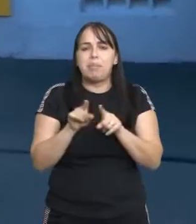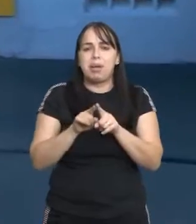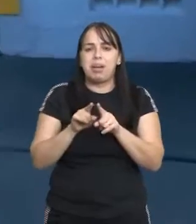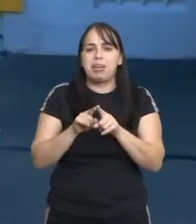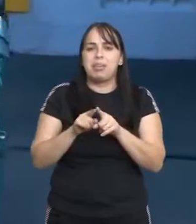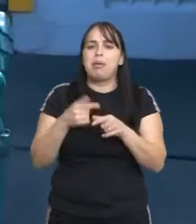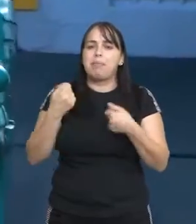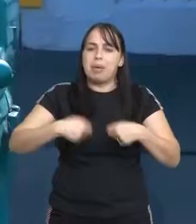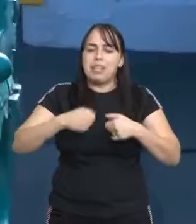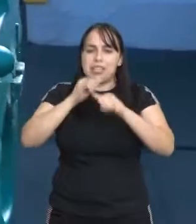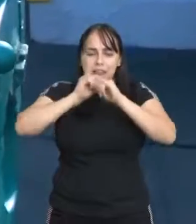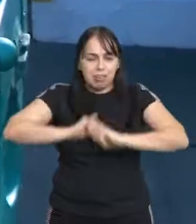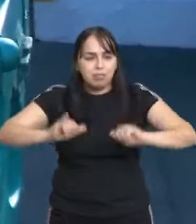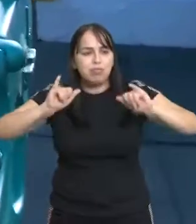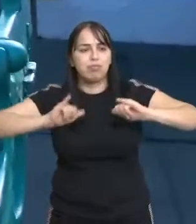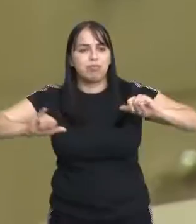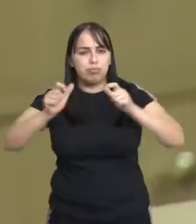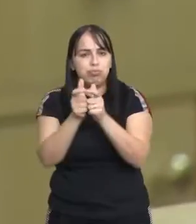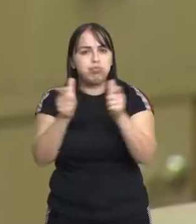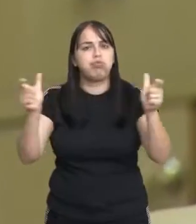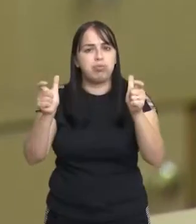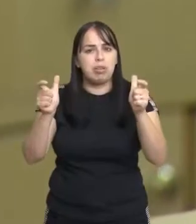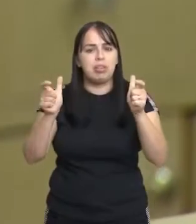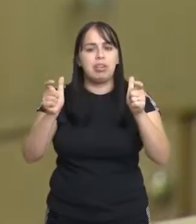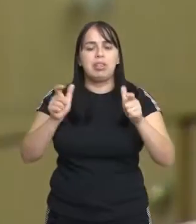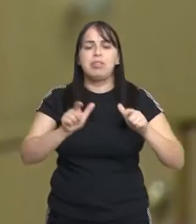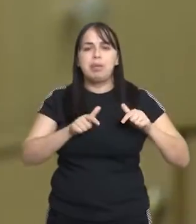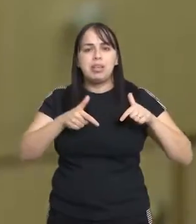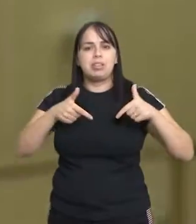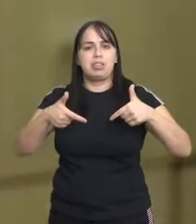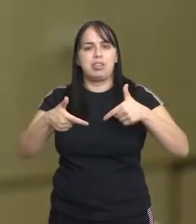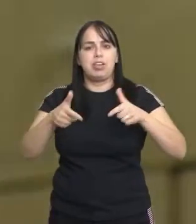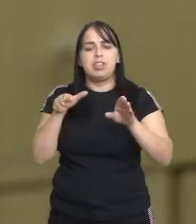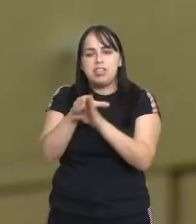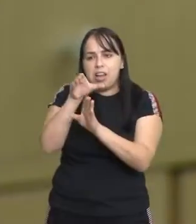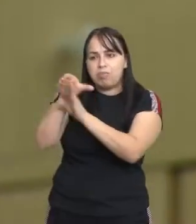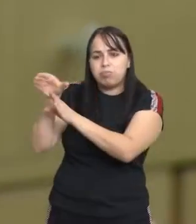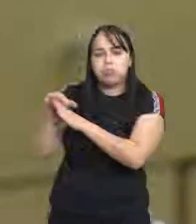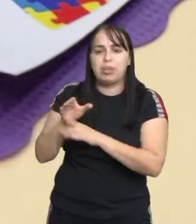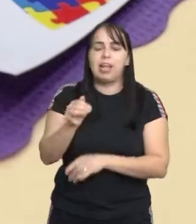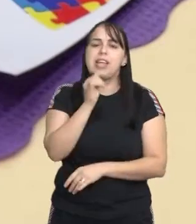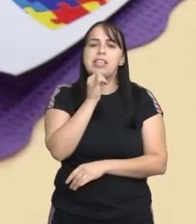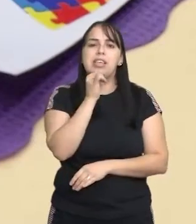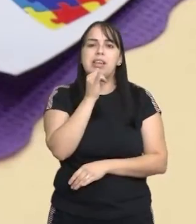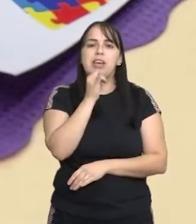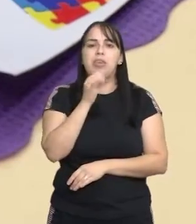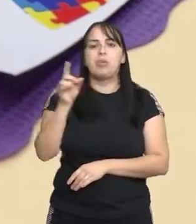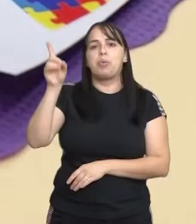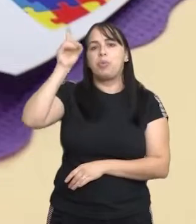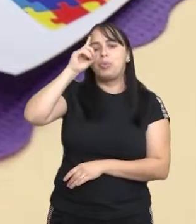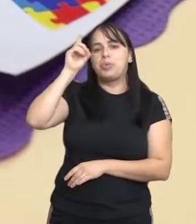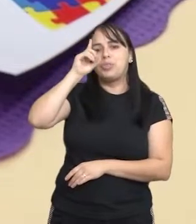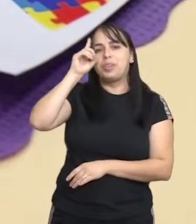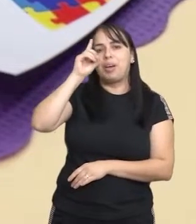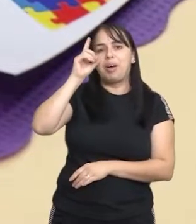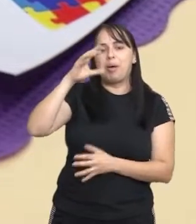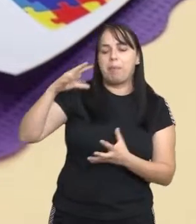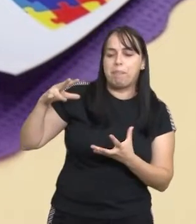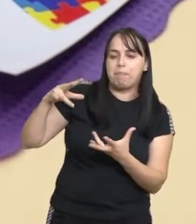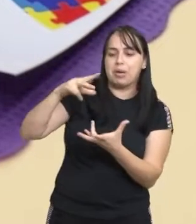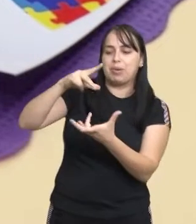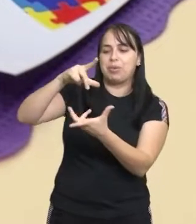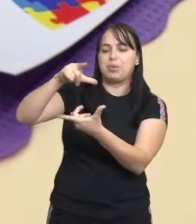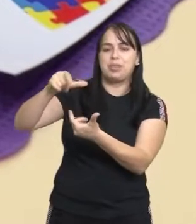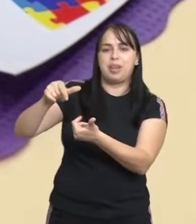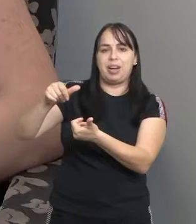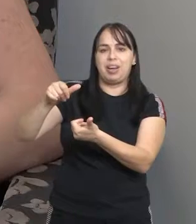e um caminho para ampliar a visibilidade seria por meio de ações e campanhas educativas, a exemplo do Dia Mundial de Conscientização